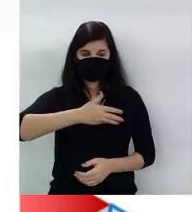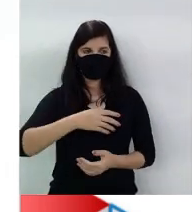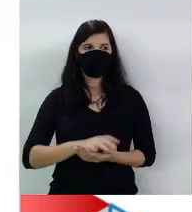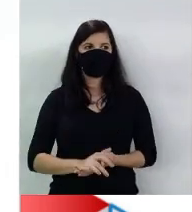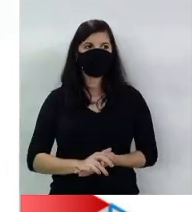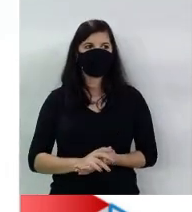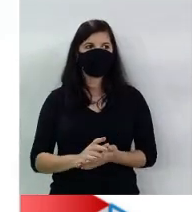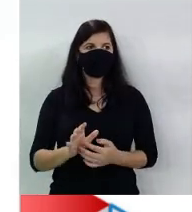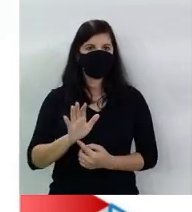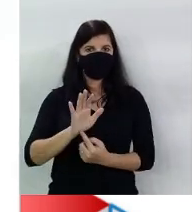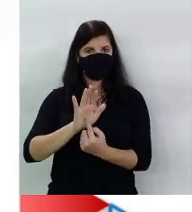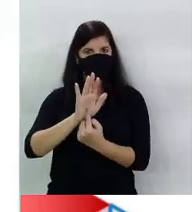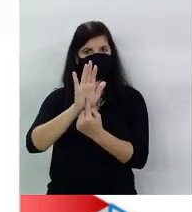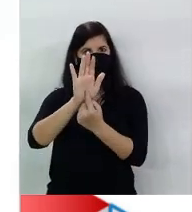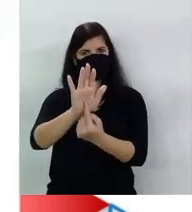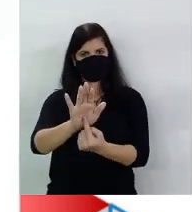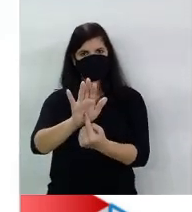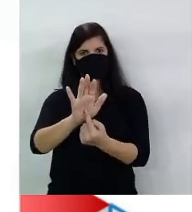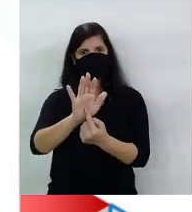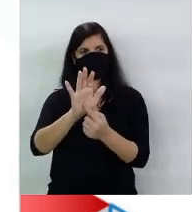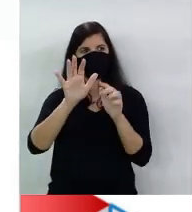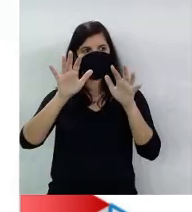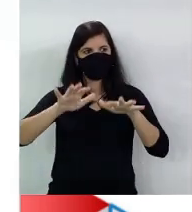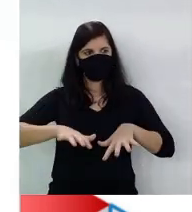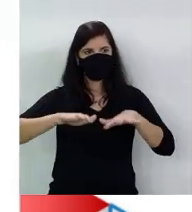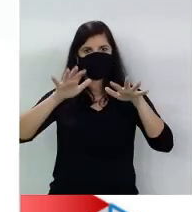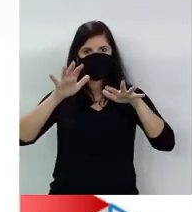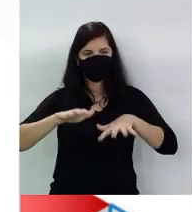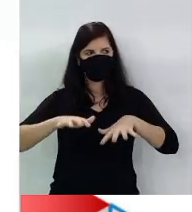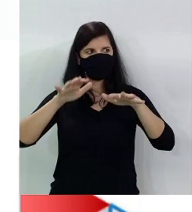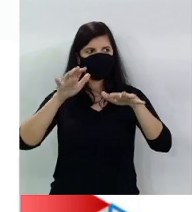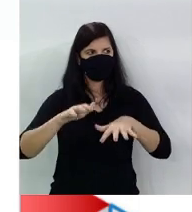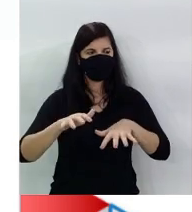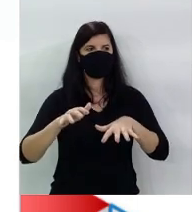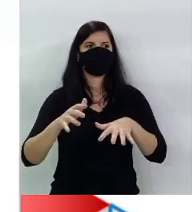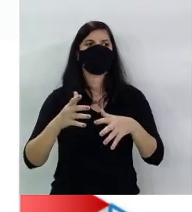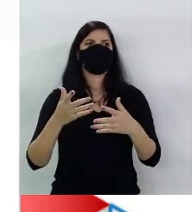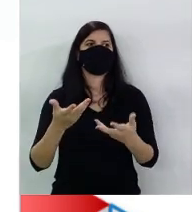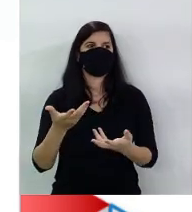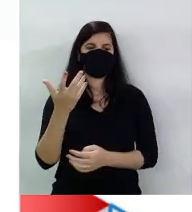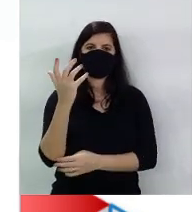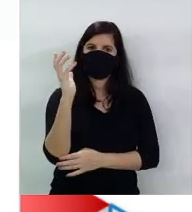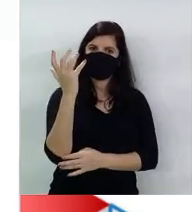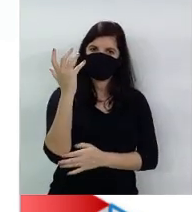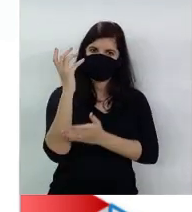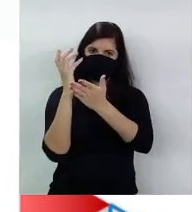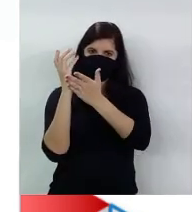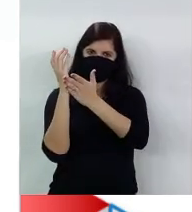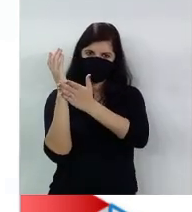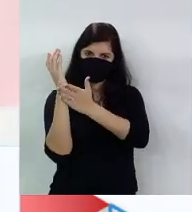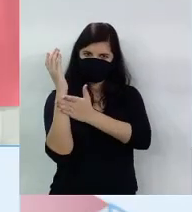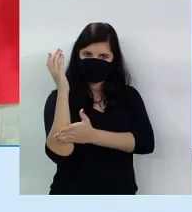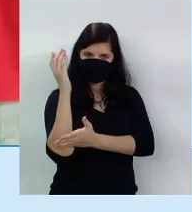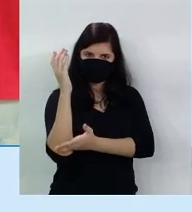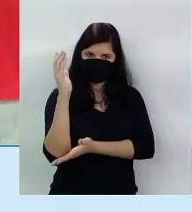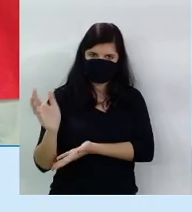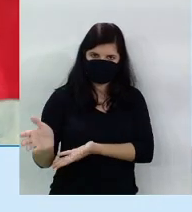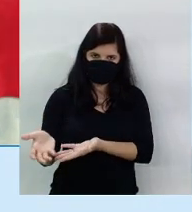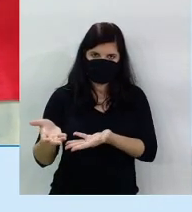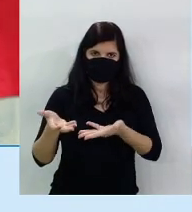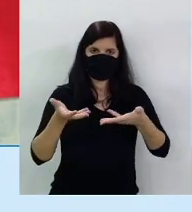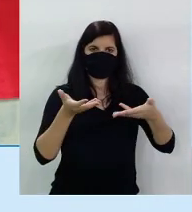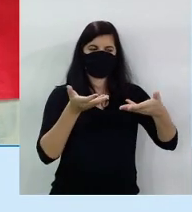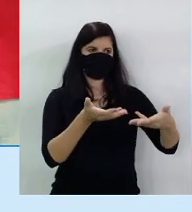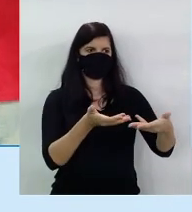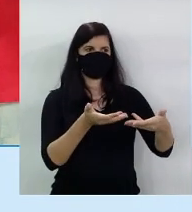que? A representação de um culto, e também nós temos aqui a casca da árvore da Jurema. É